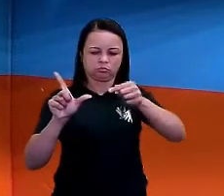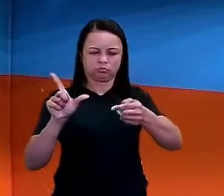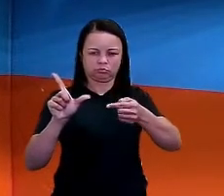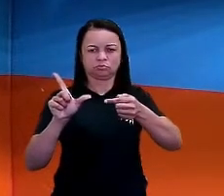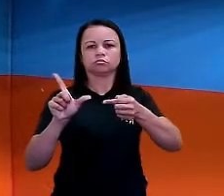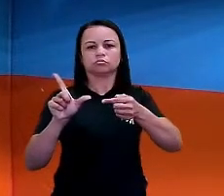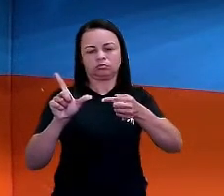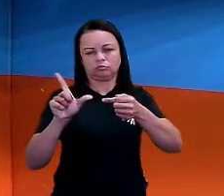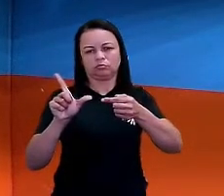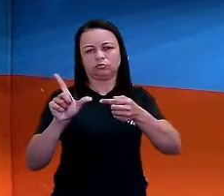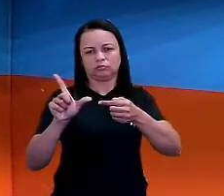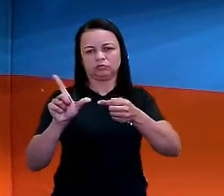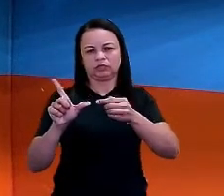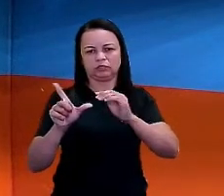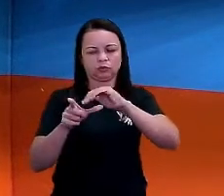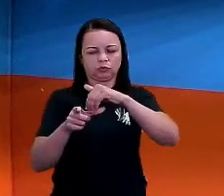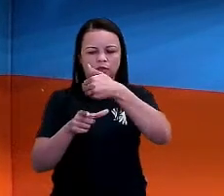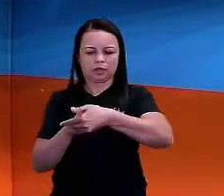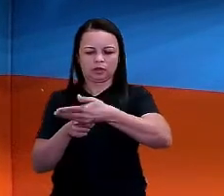né, de um dos...